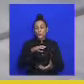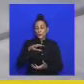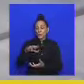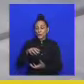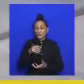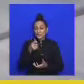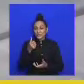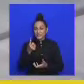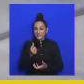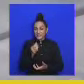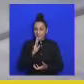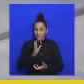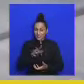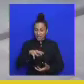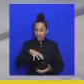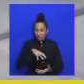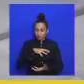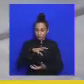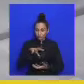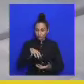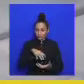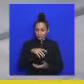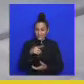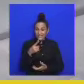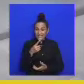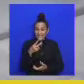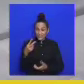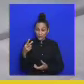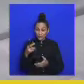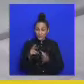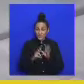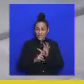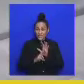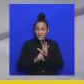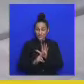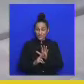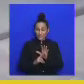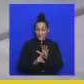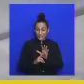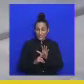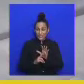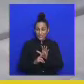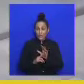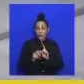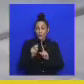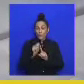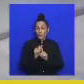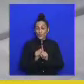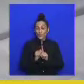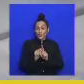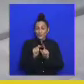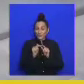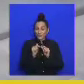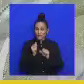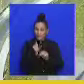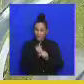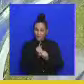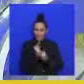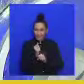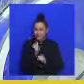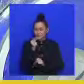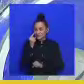globo, que já está girando, e são 12 bolas, cada bola representando um mês do ano.